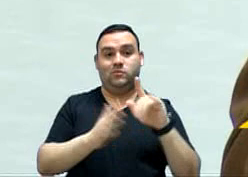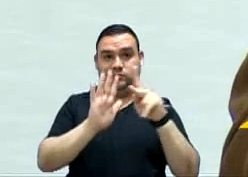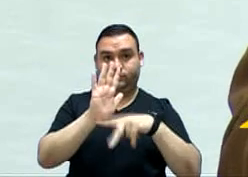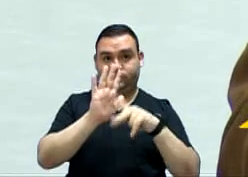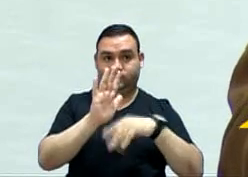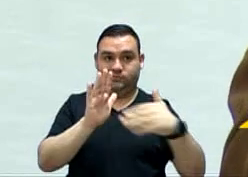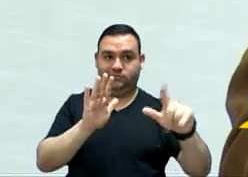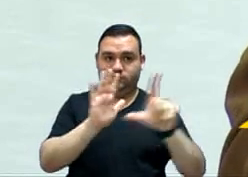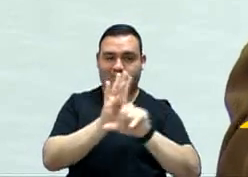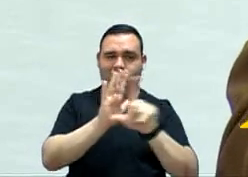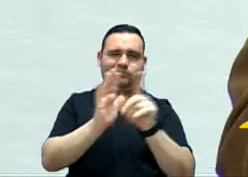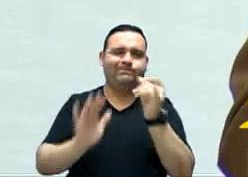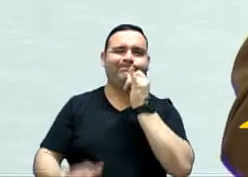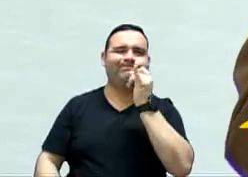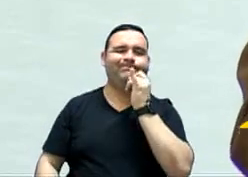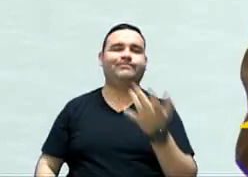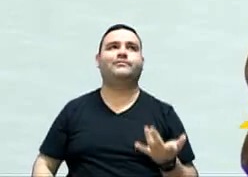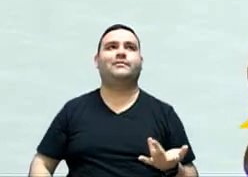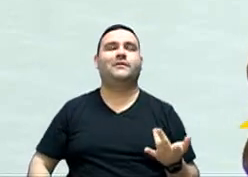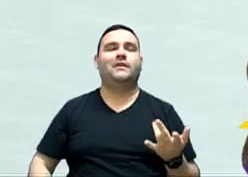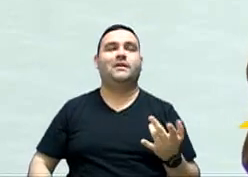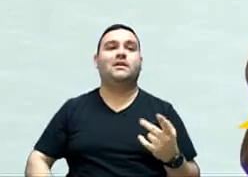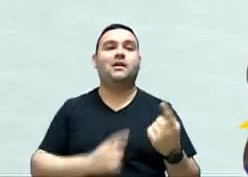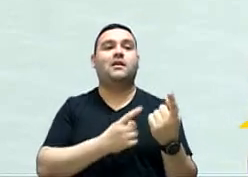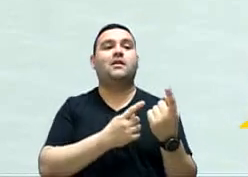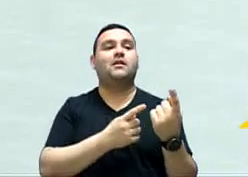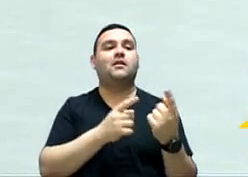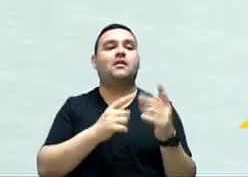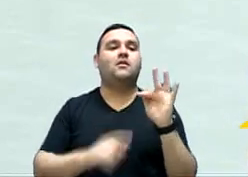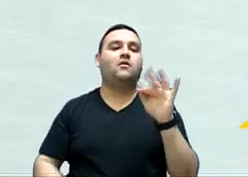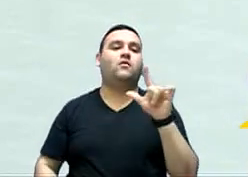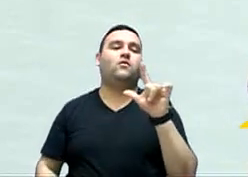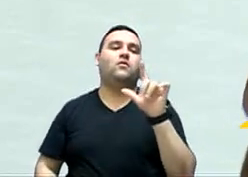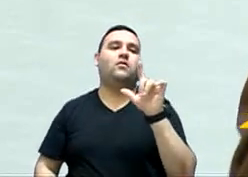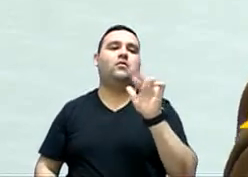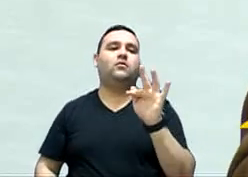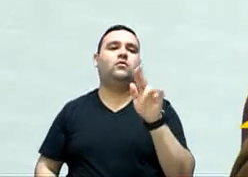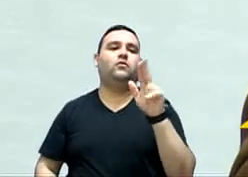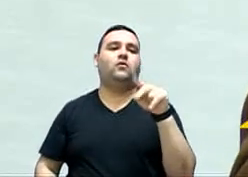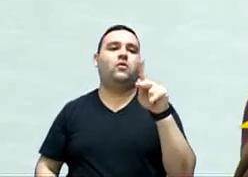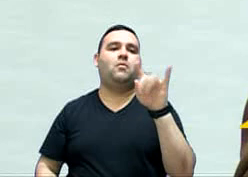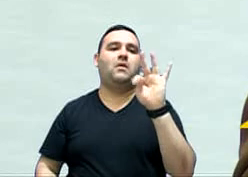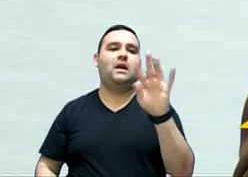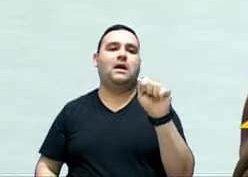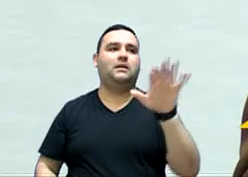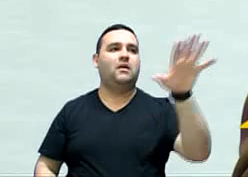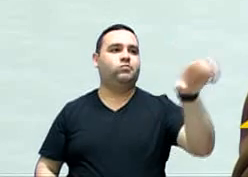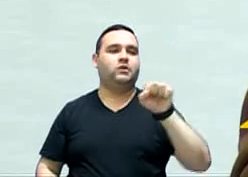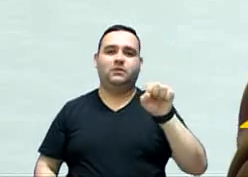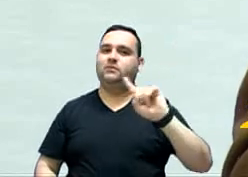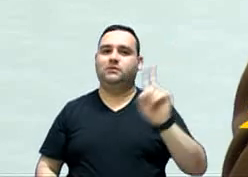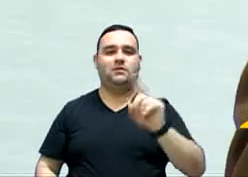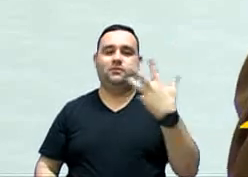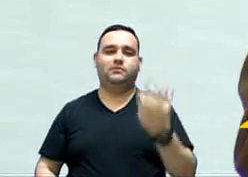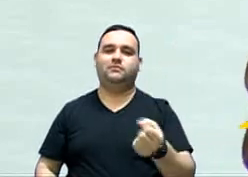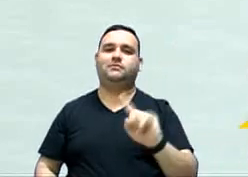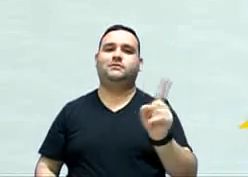projetos. Tipo, empréstimo do FUNPLATA. Nós não vamos, ela já arquivou.